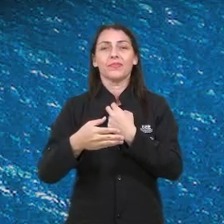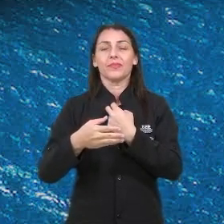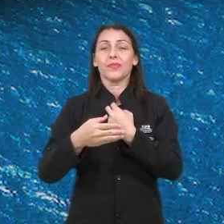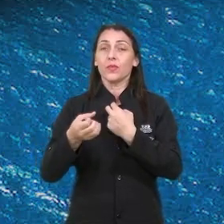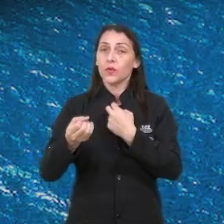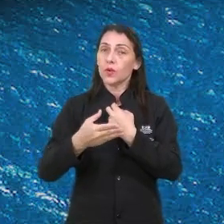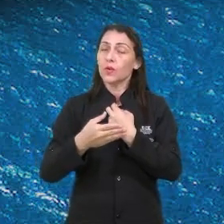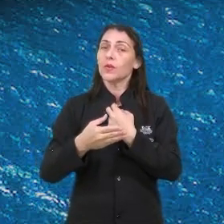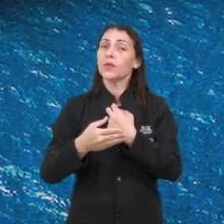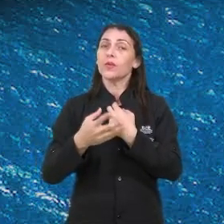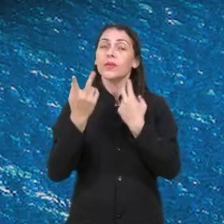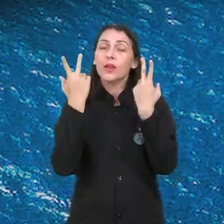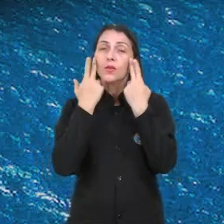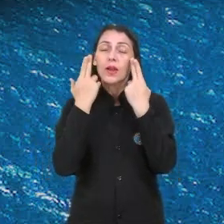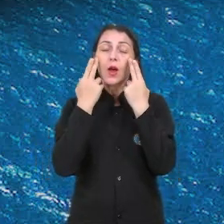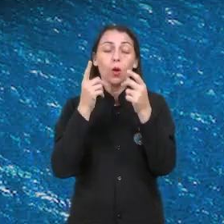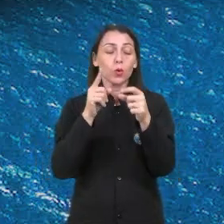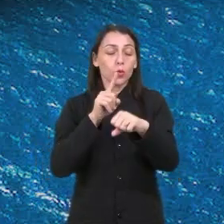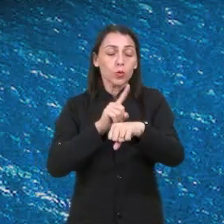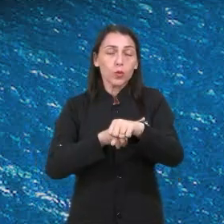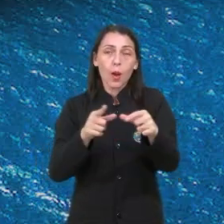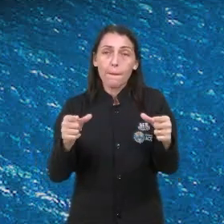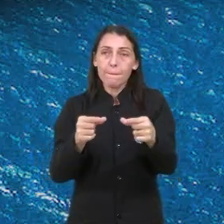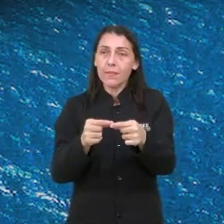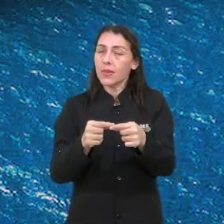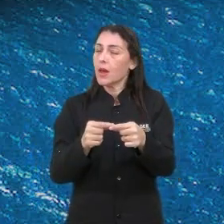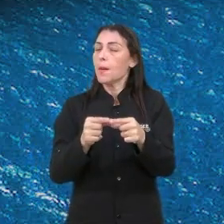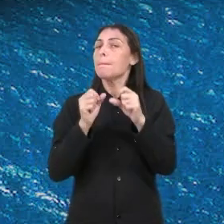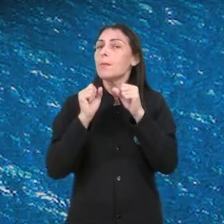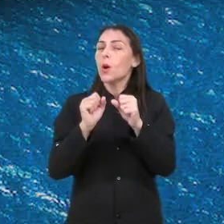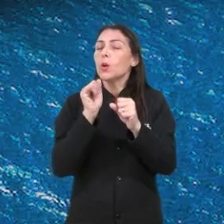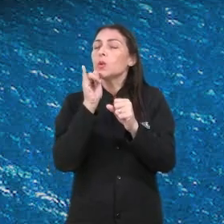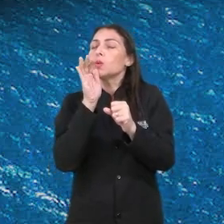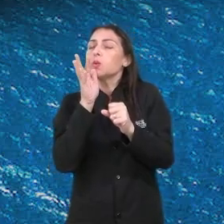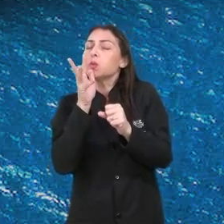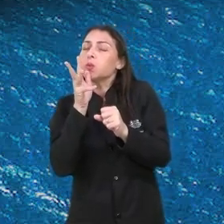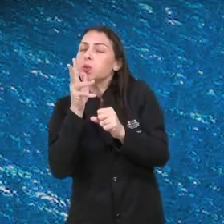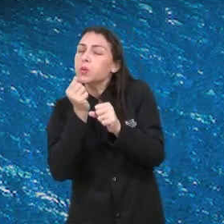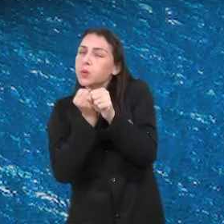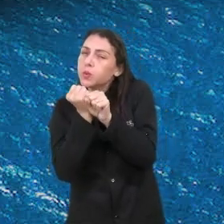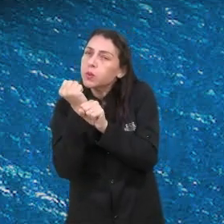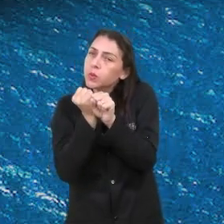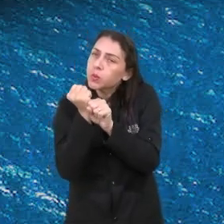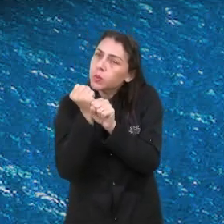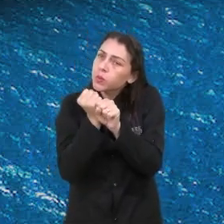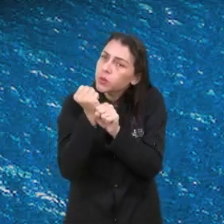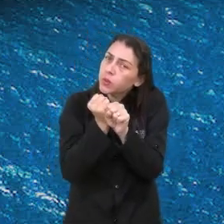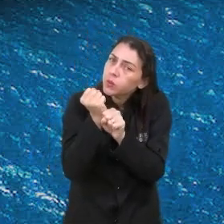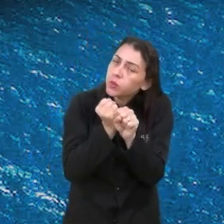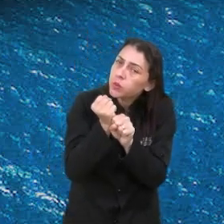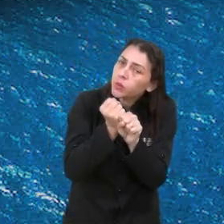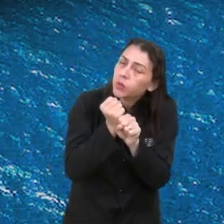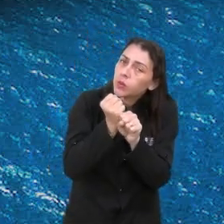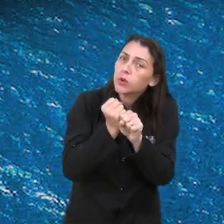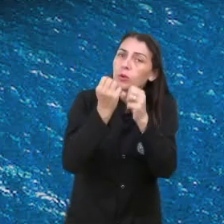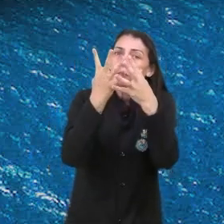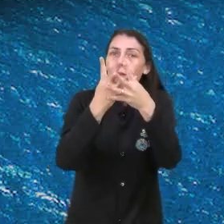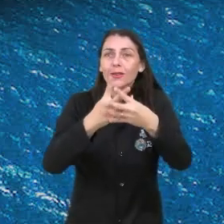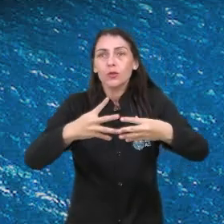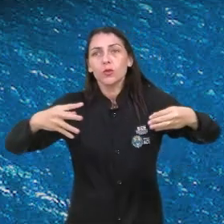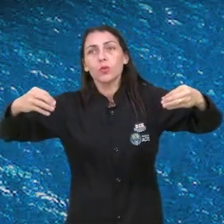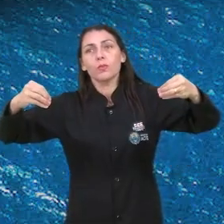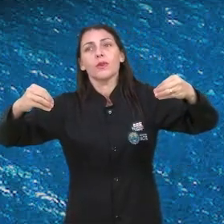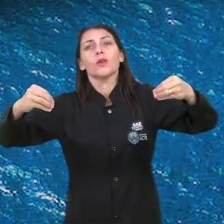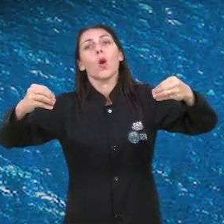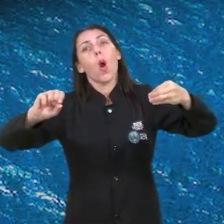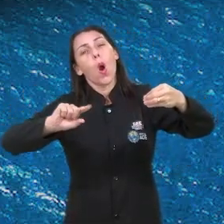renovam naturalmente em um curto período de tempo. Eles podem levar até centenas de anos ou até milênios para